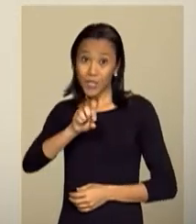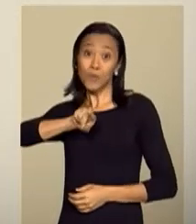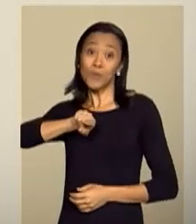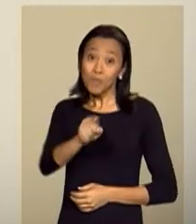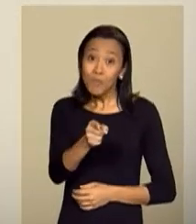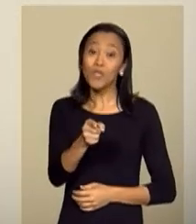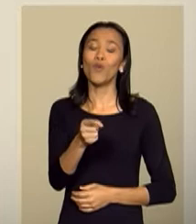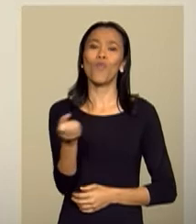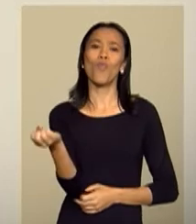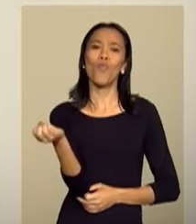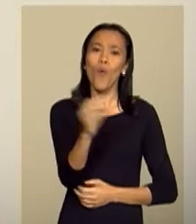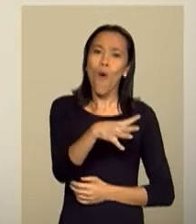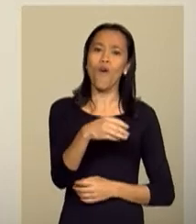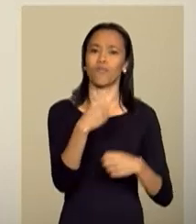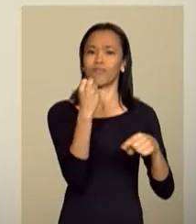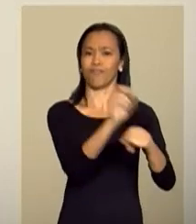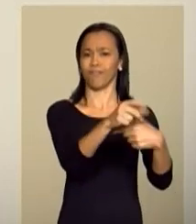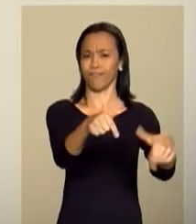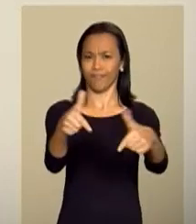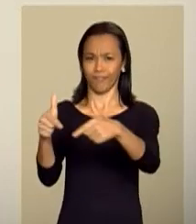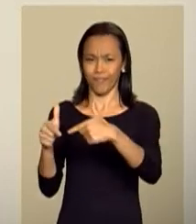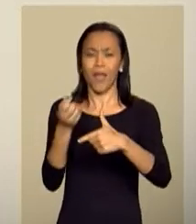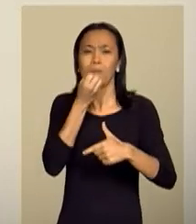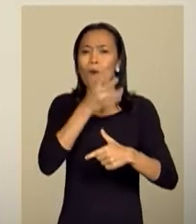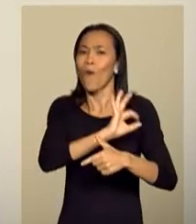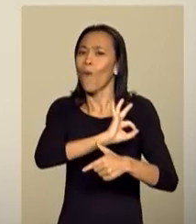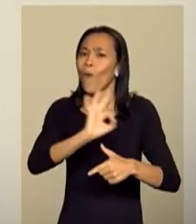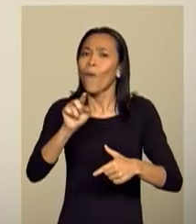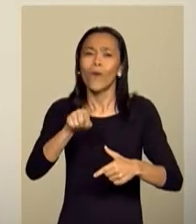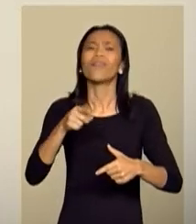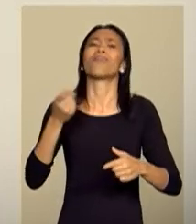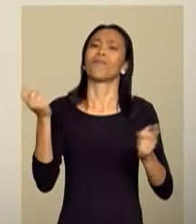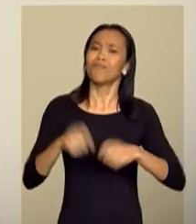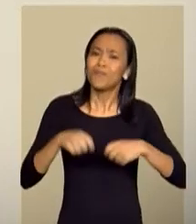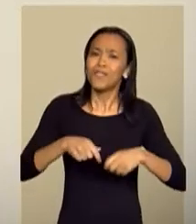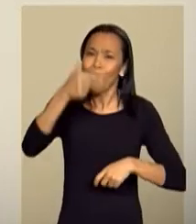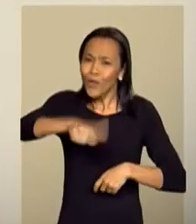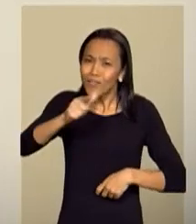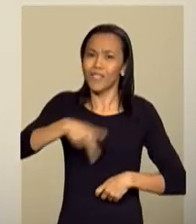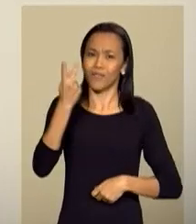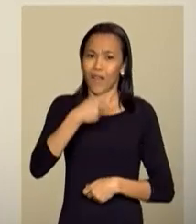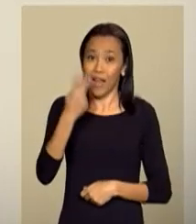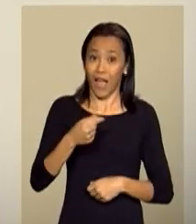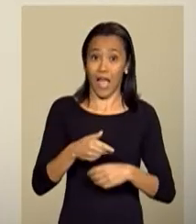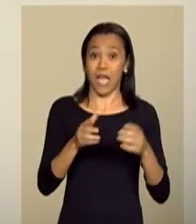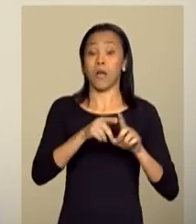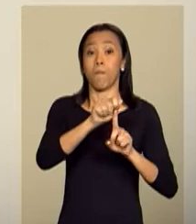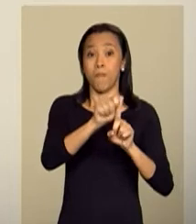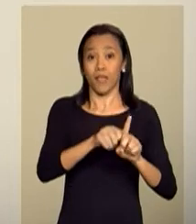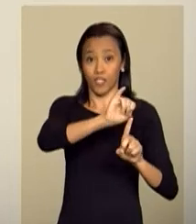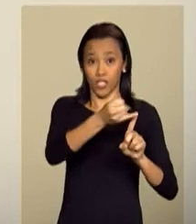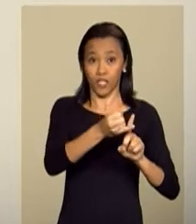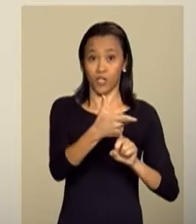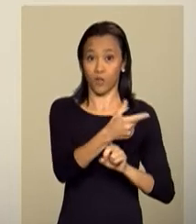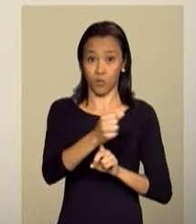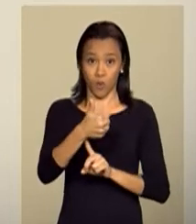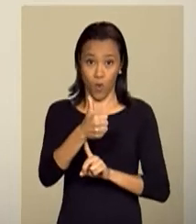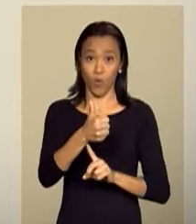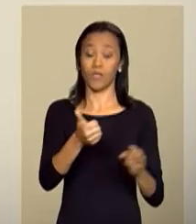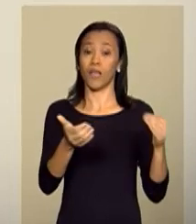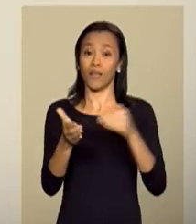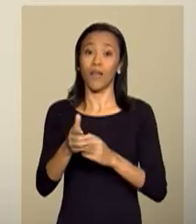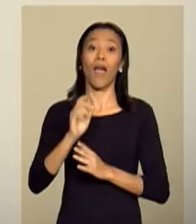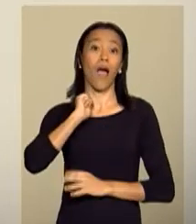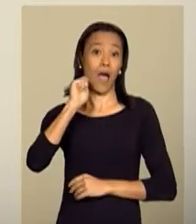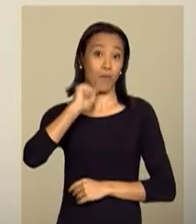novos postos de trabalho a notícia é tão boa que vale a pena repetir entre janeiro de 2011 e